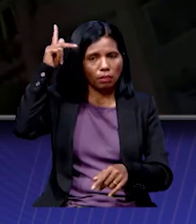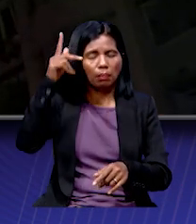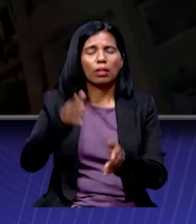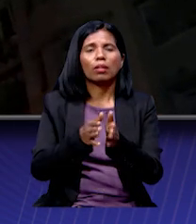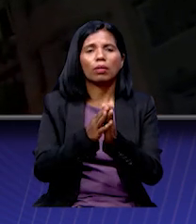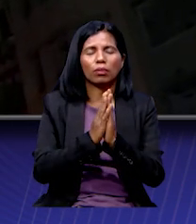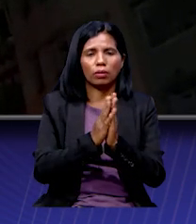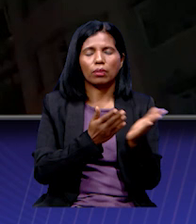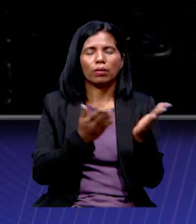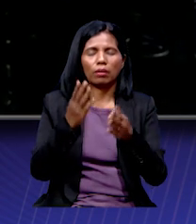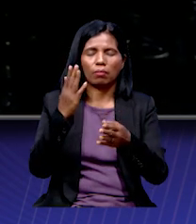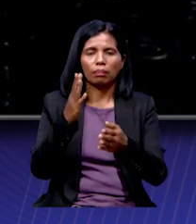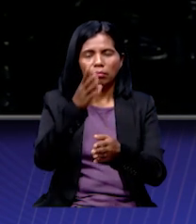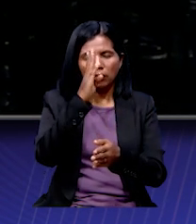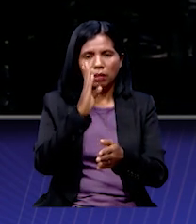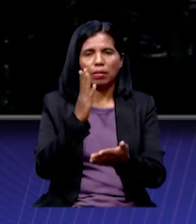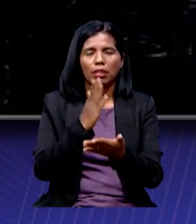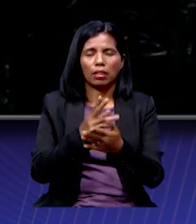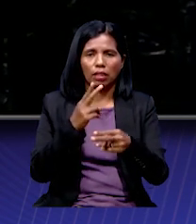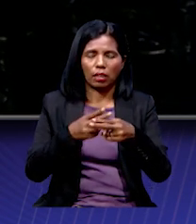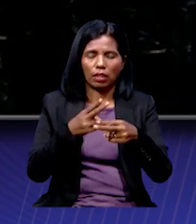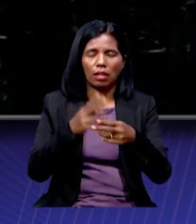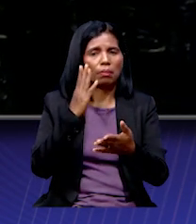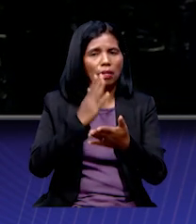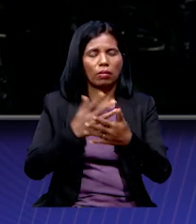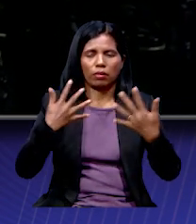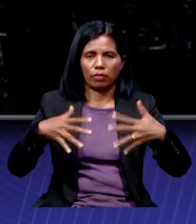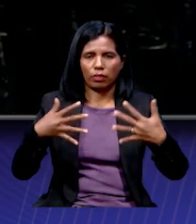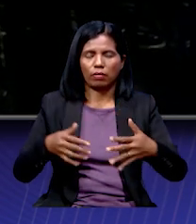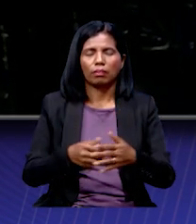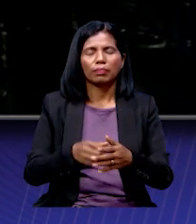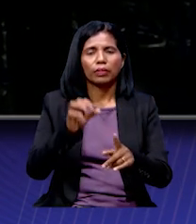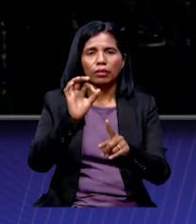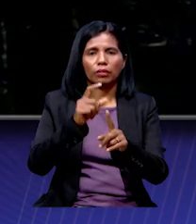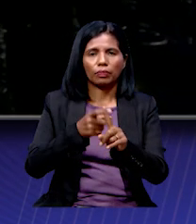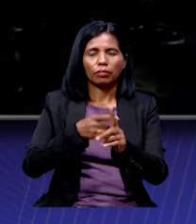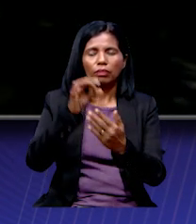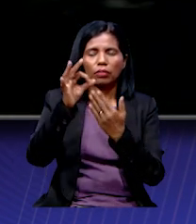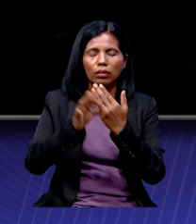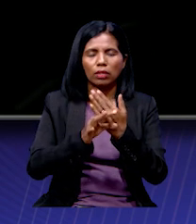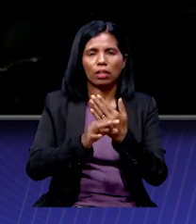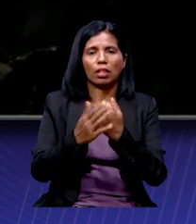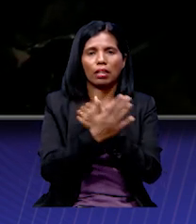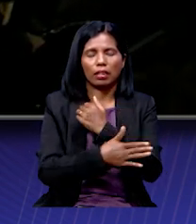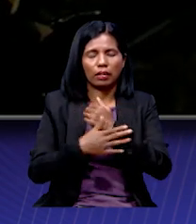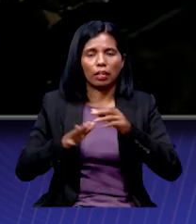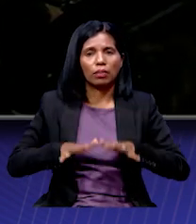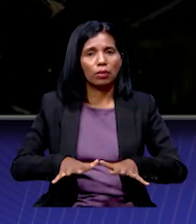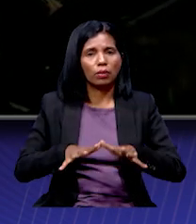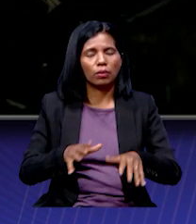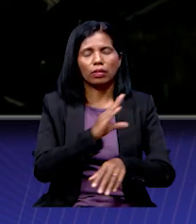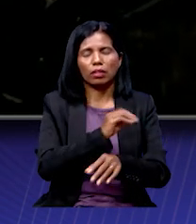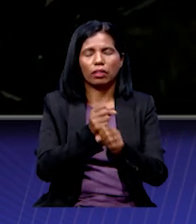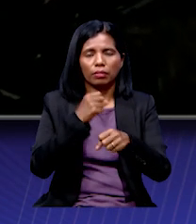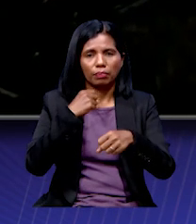maromak nyanaran hapara ona masakre ne. Ia fulan fevereiro liuba, Rússia lança ona evento ofensivo militar